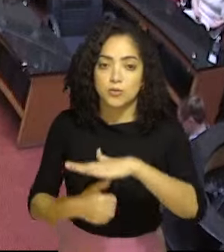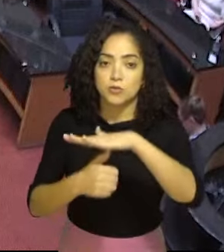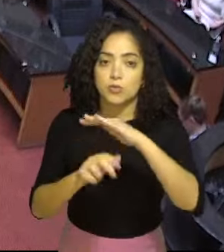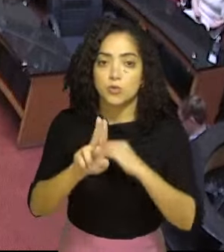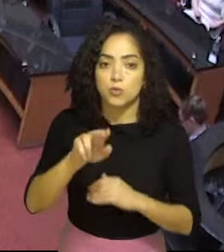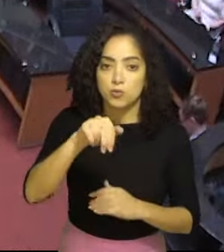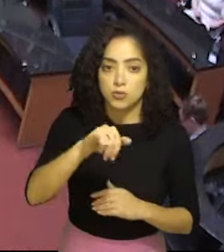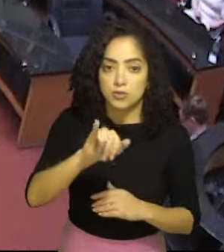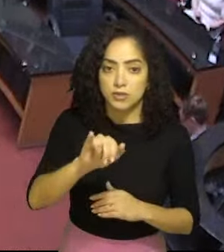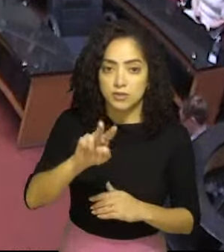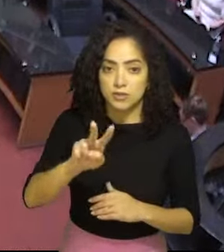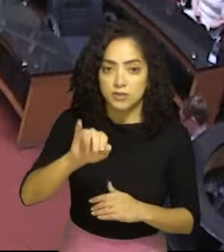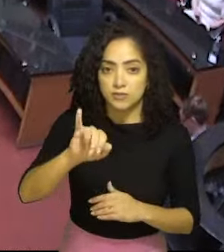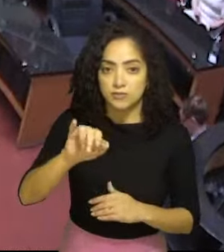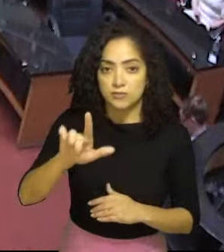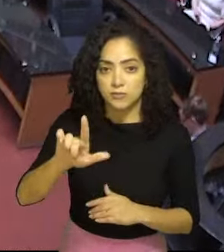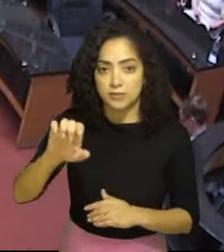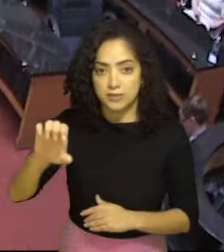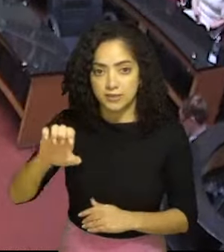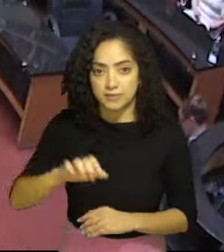professor doutor Alexandre Sidral,